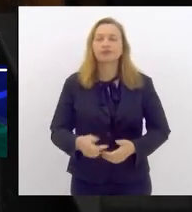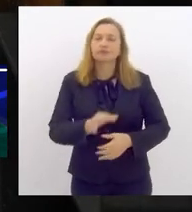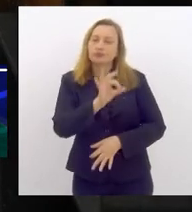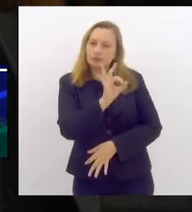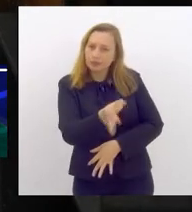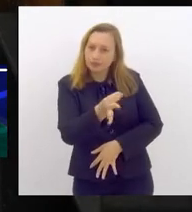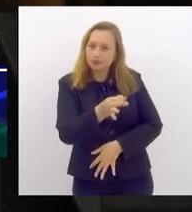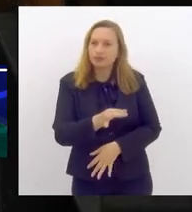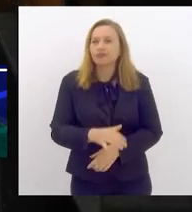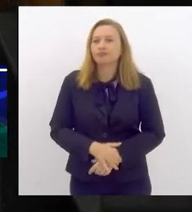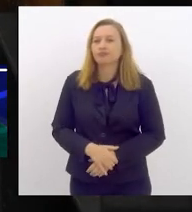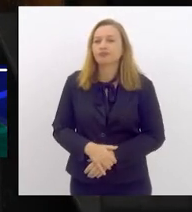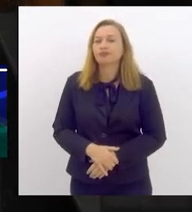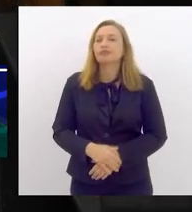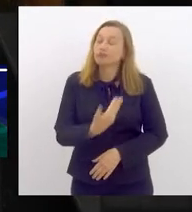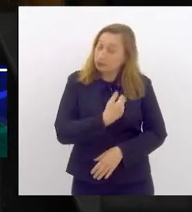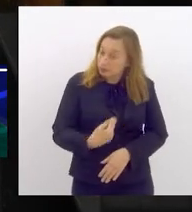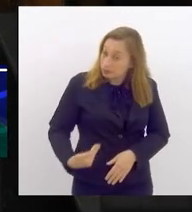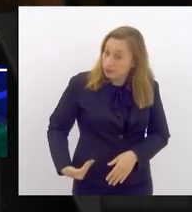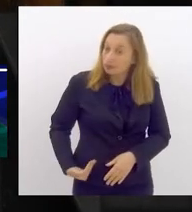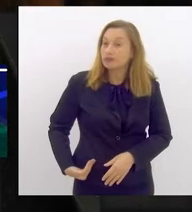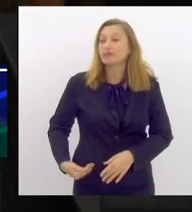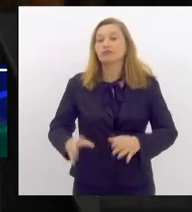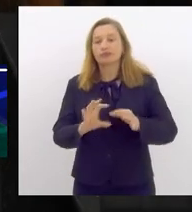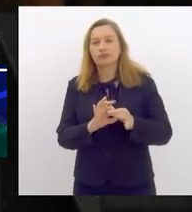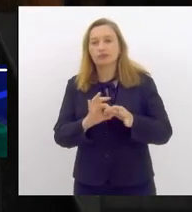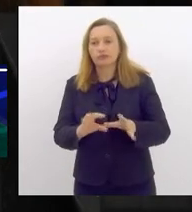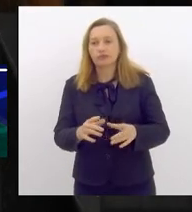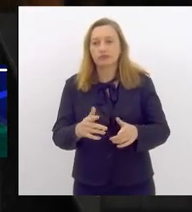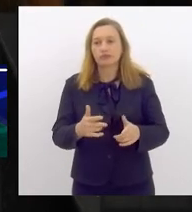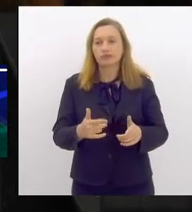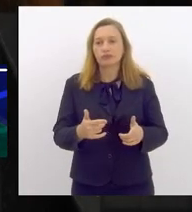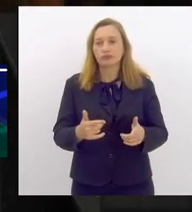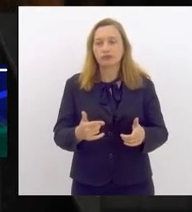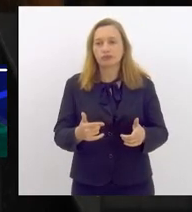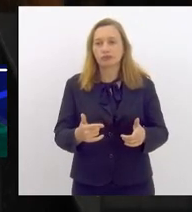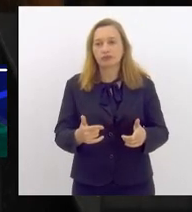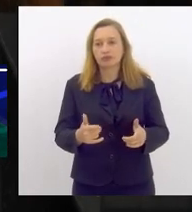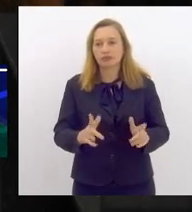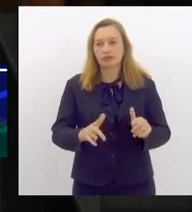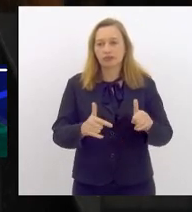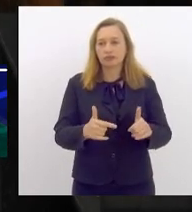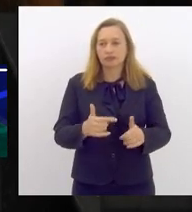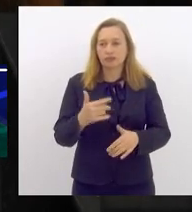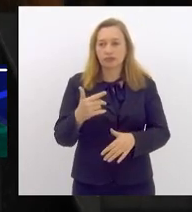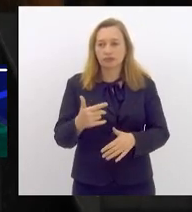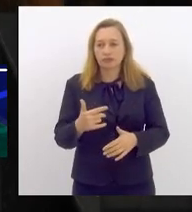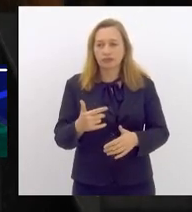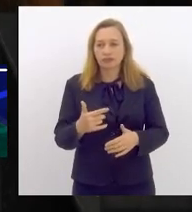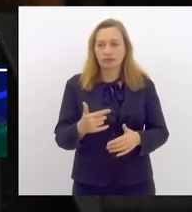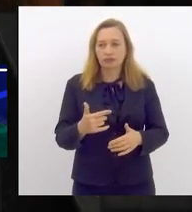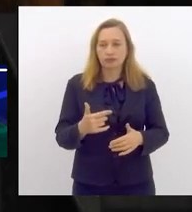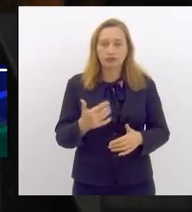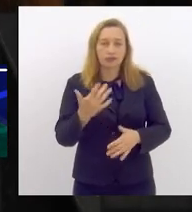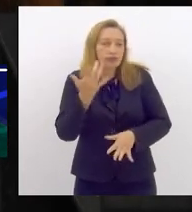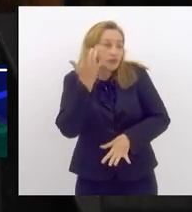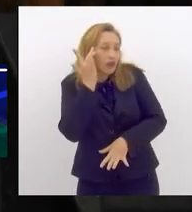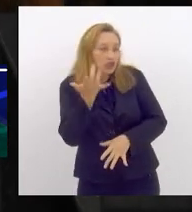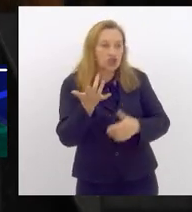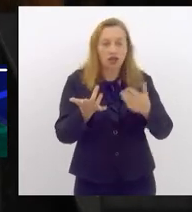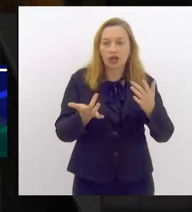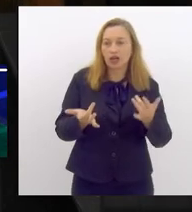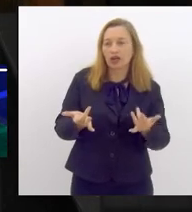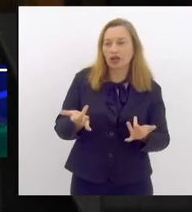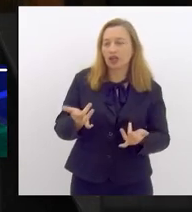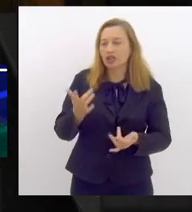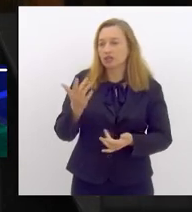Possivelmente os governadores vão deixar de dar tiro no escuro como fazem hoje cada um acho uma coisa